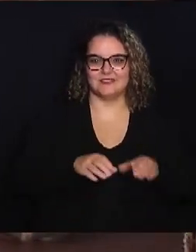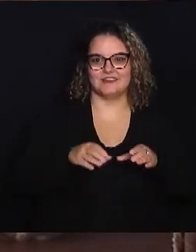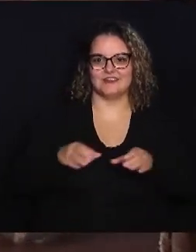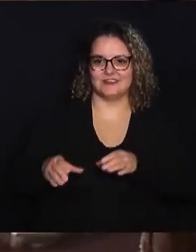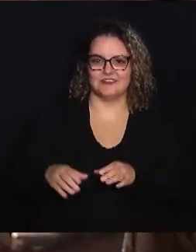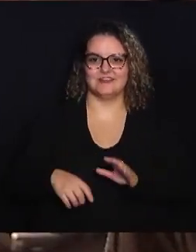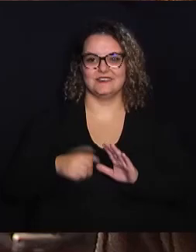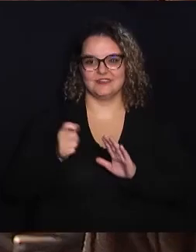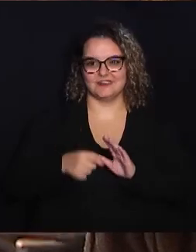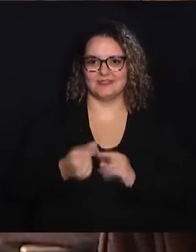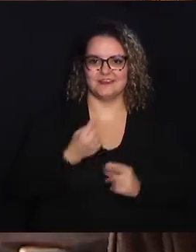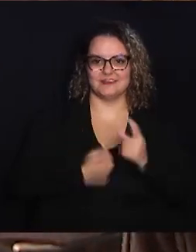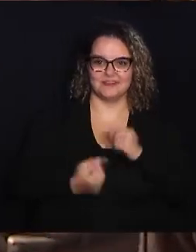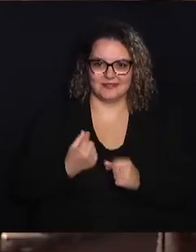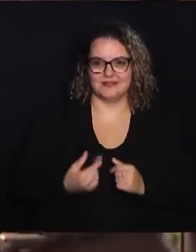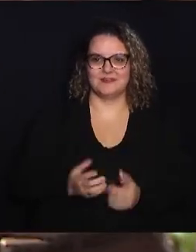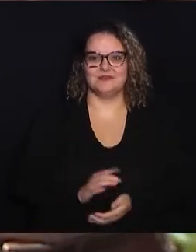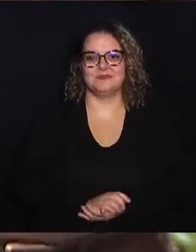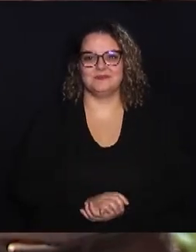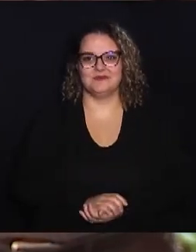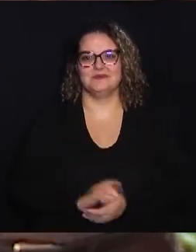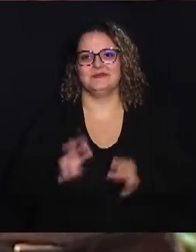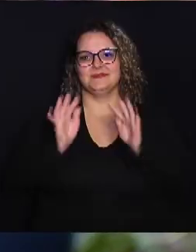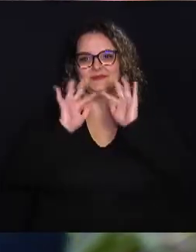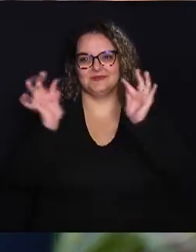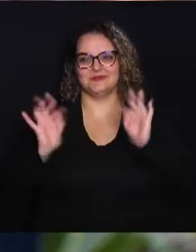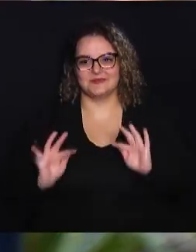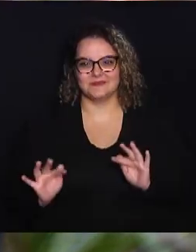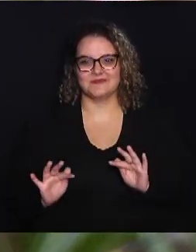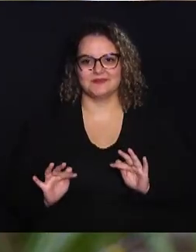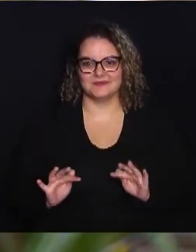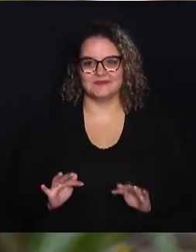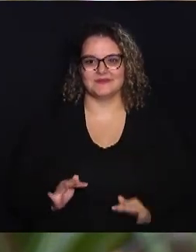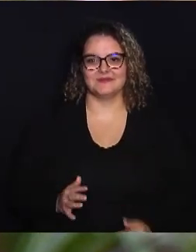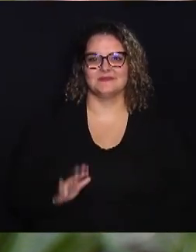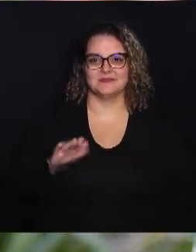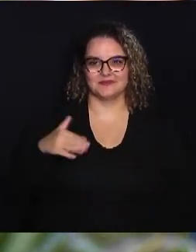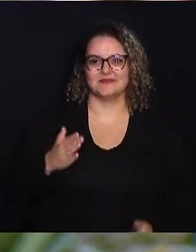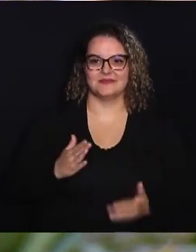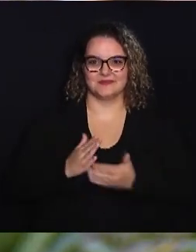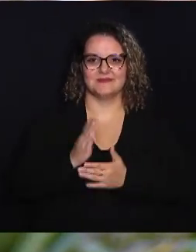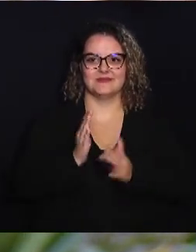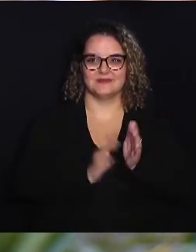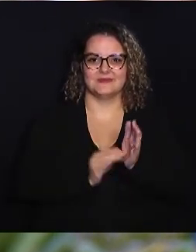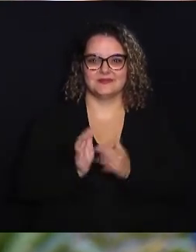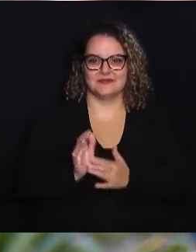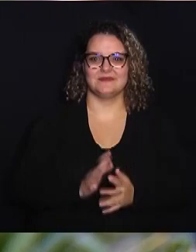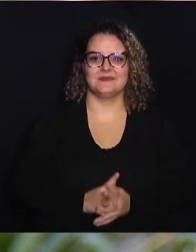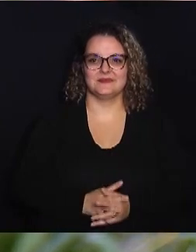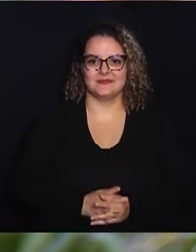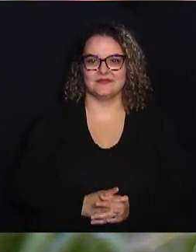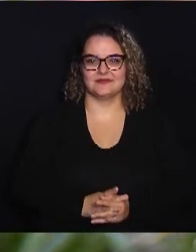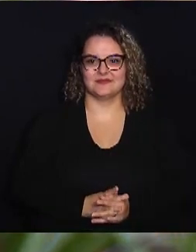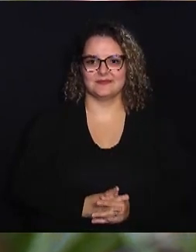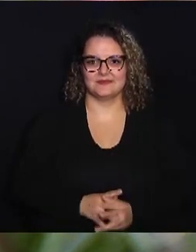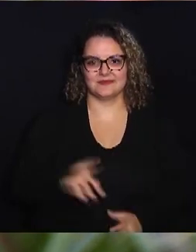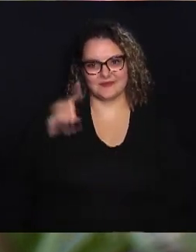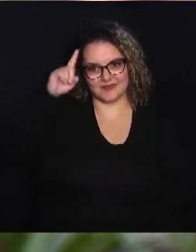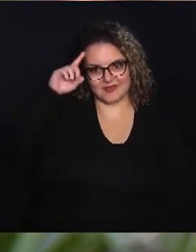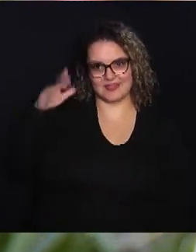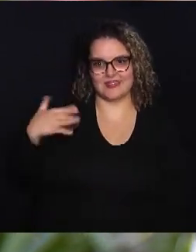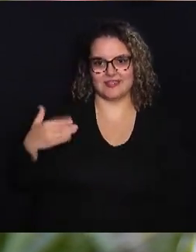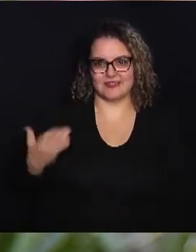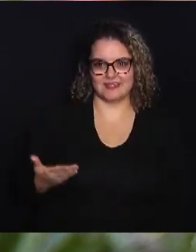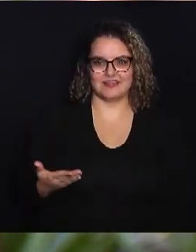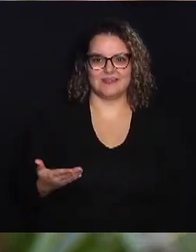estou na Coordenadoria de Execução Orçamentária e Financeira. Eu fiquei muito feliz quando eu passei no concurso.